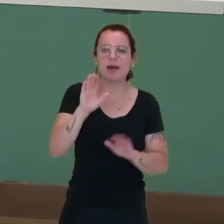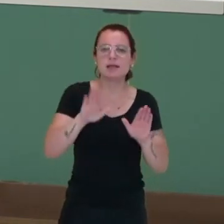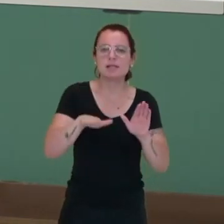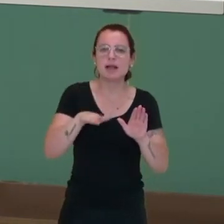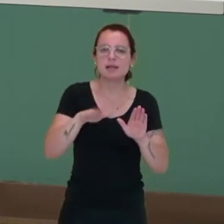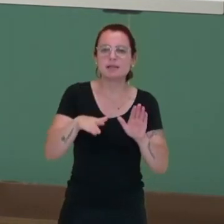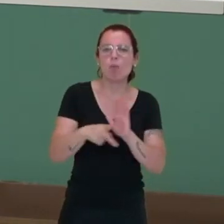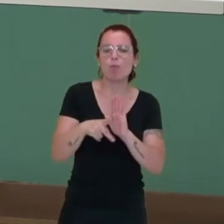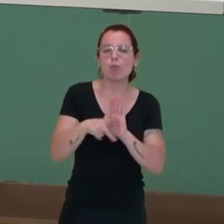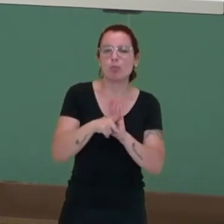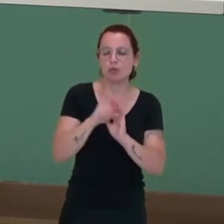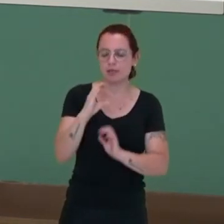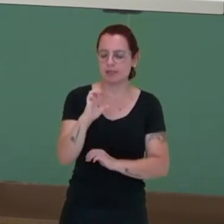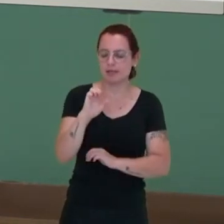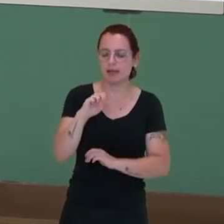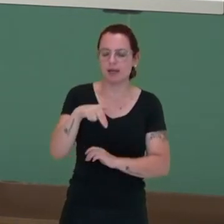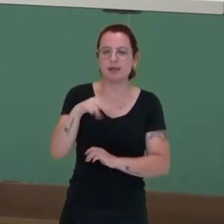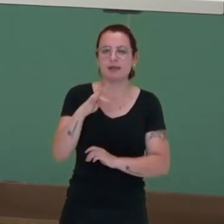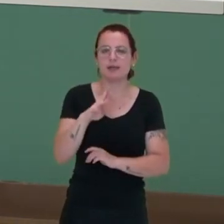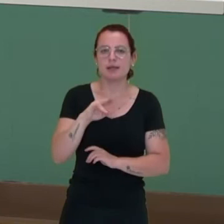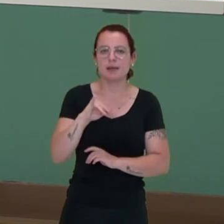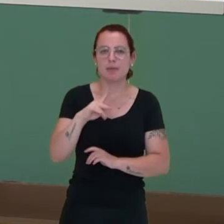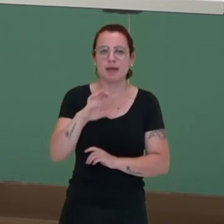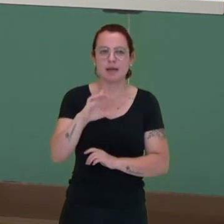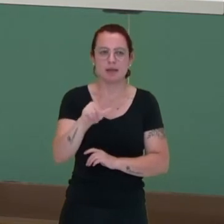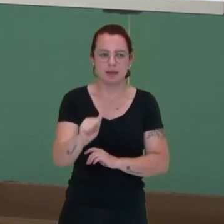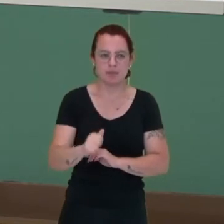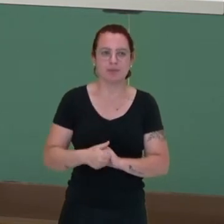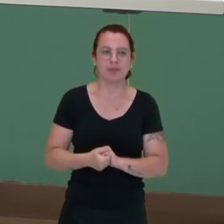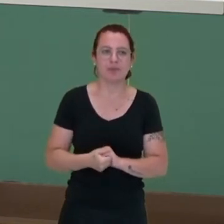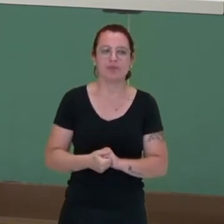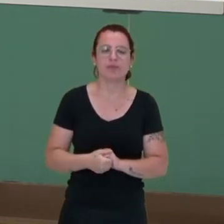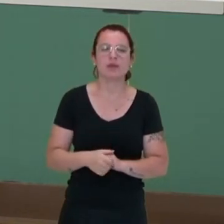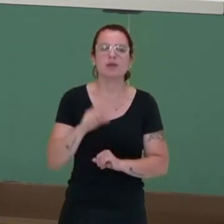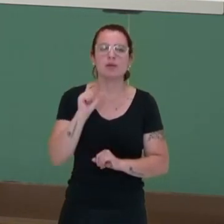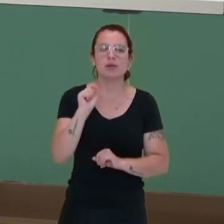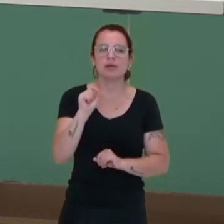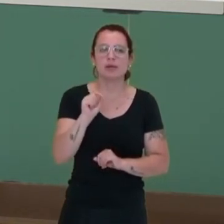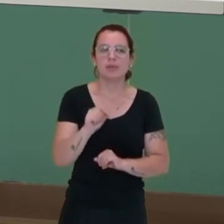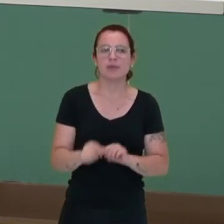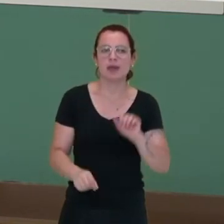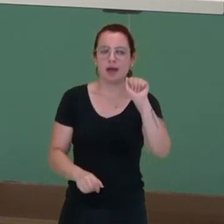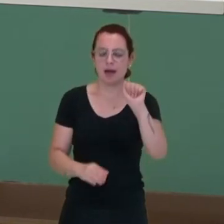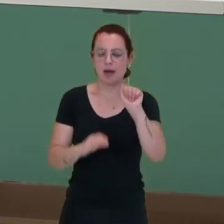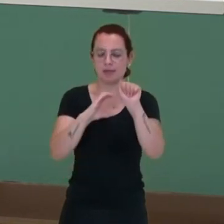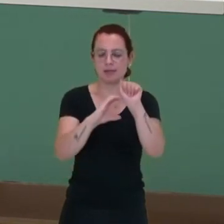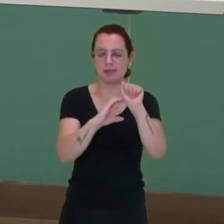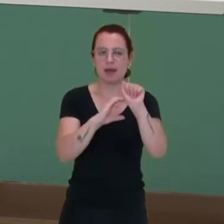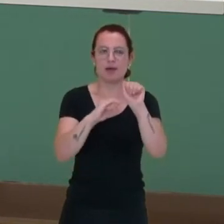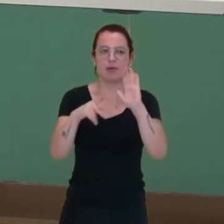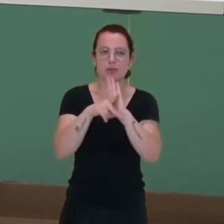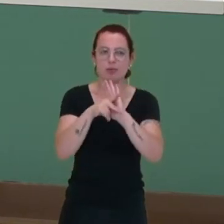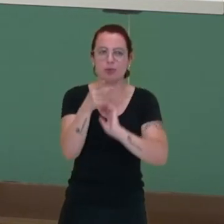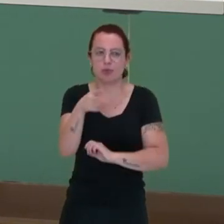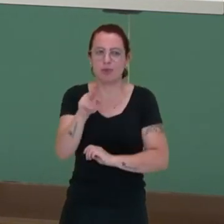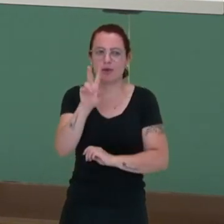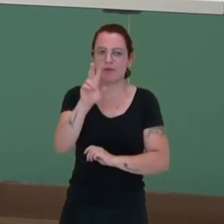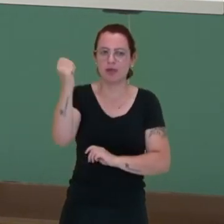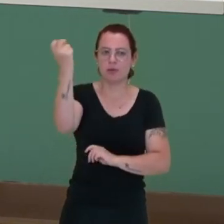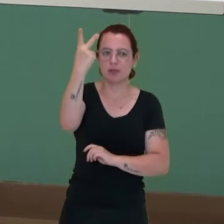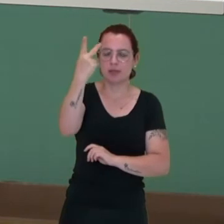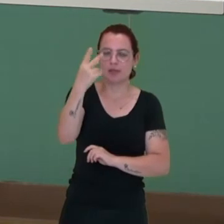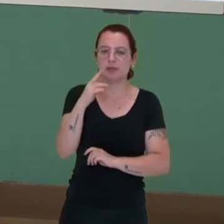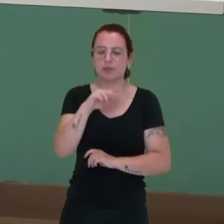centrípeta, certo, é dada para essa equaçãozinha. A aceleração centrípeta é igual a V ao quadrado sobre R, onde que essa aceleração, ela aqui é dada